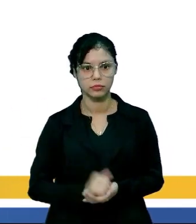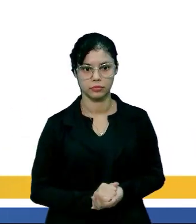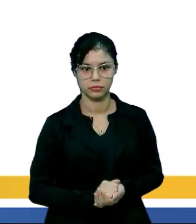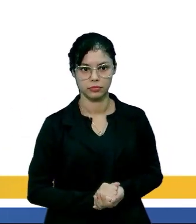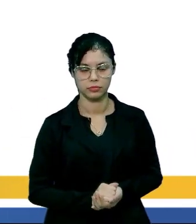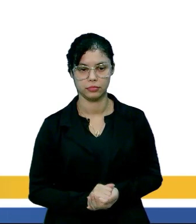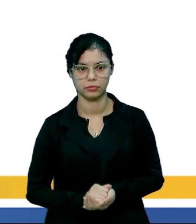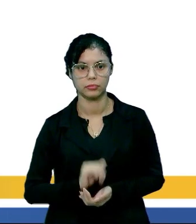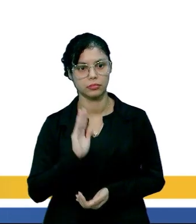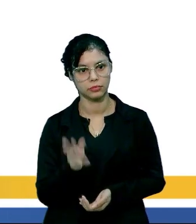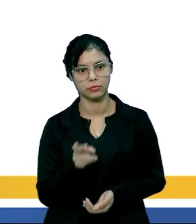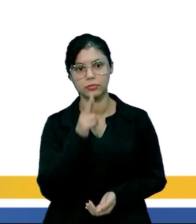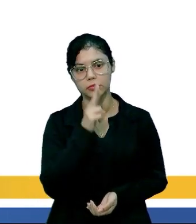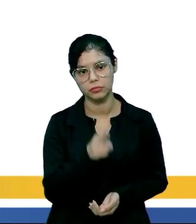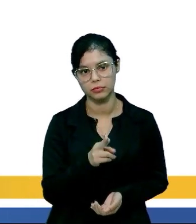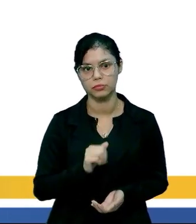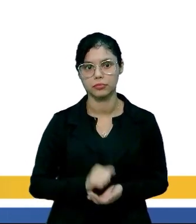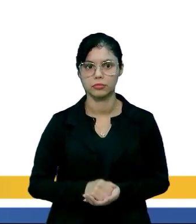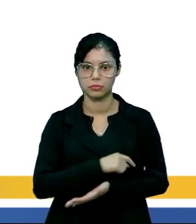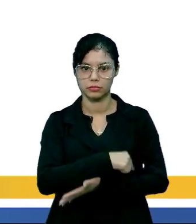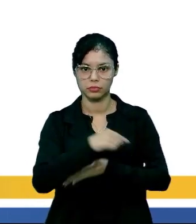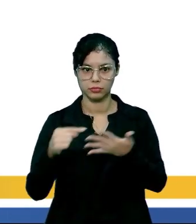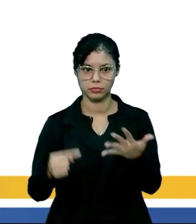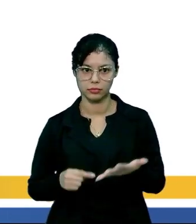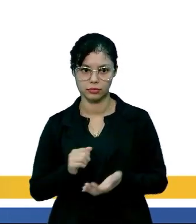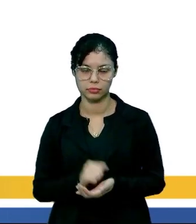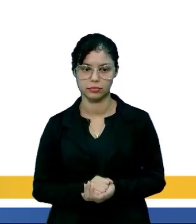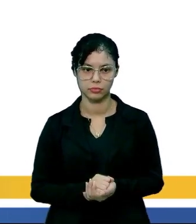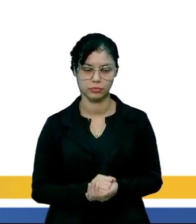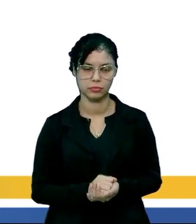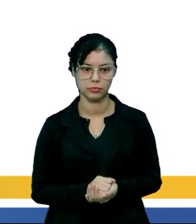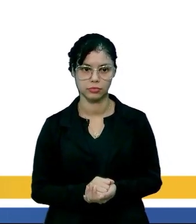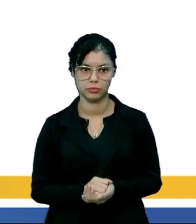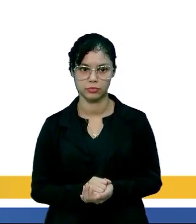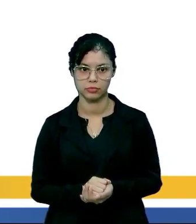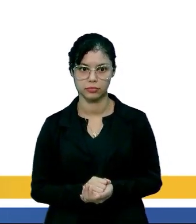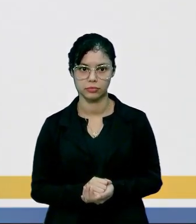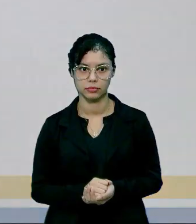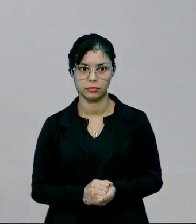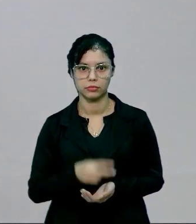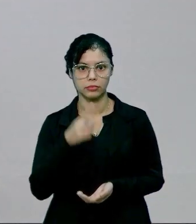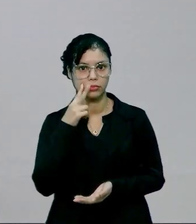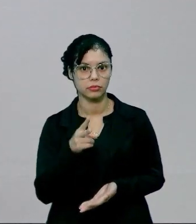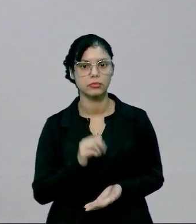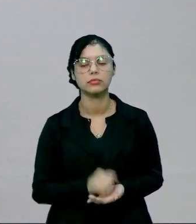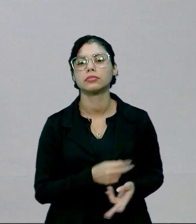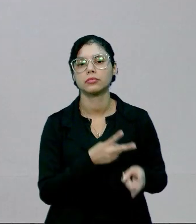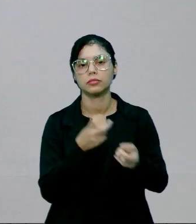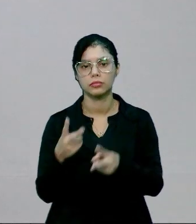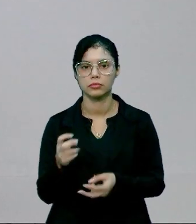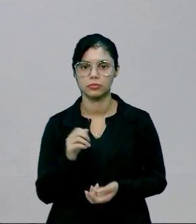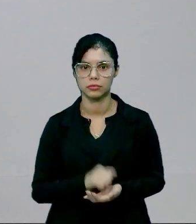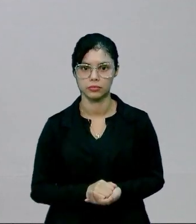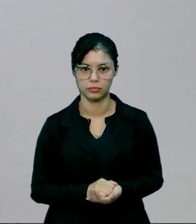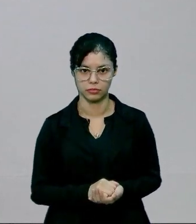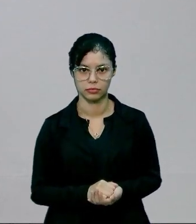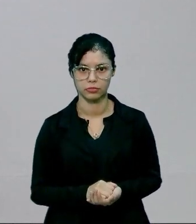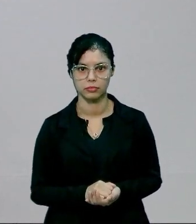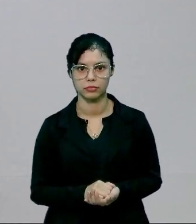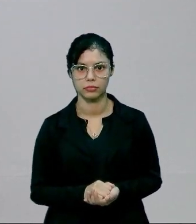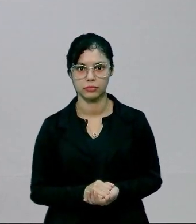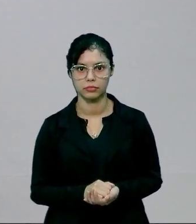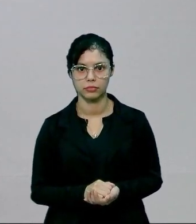aí, nós temos aí 5 alternativas, certo? Então, para a gente observar